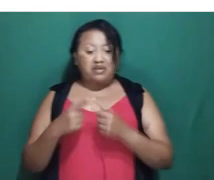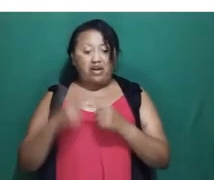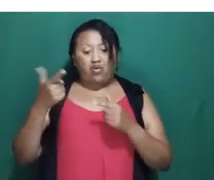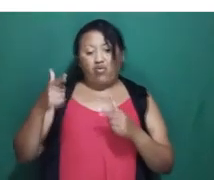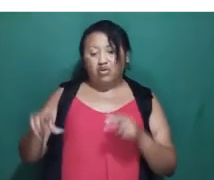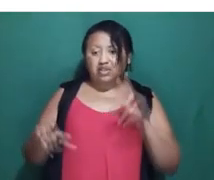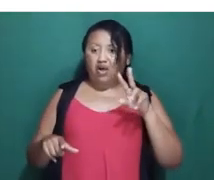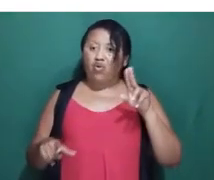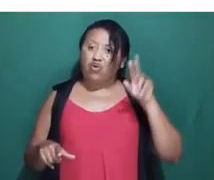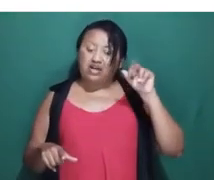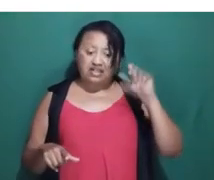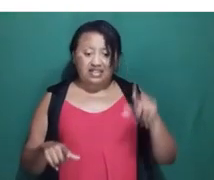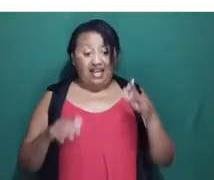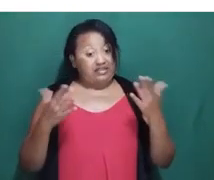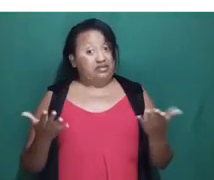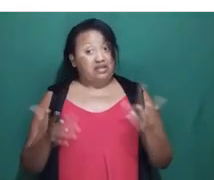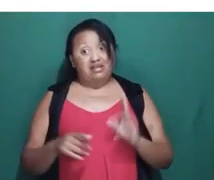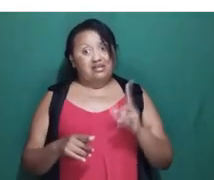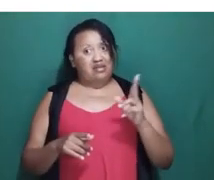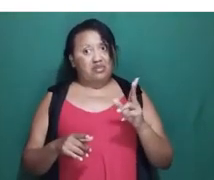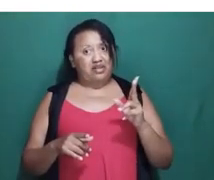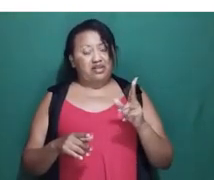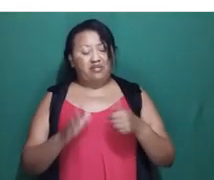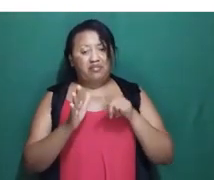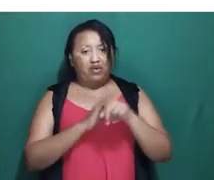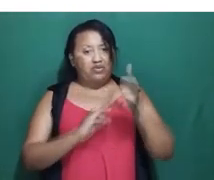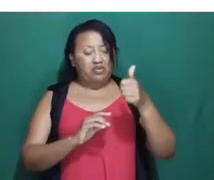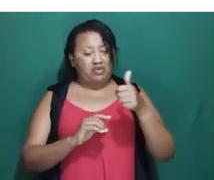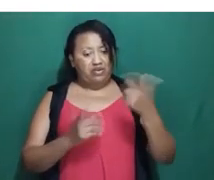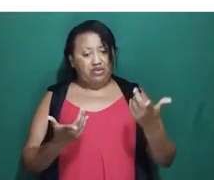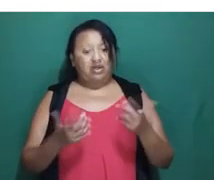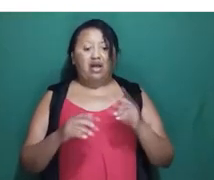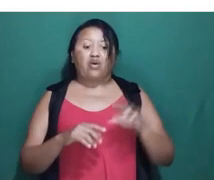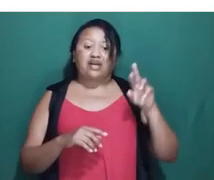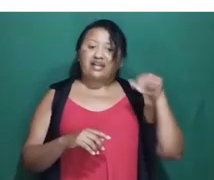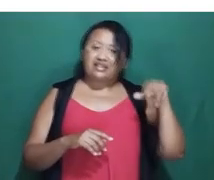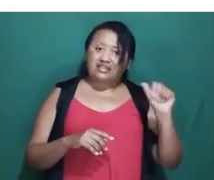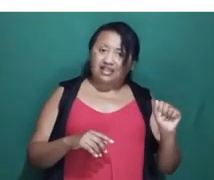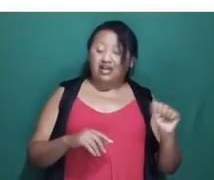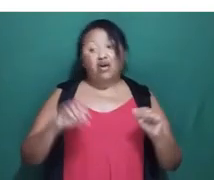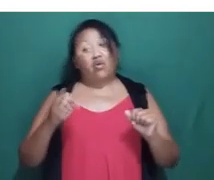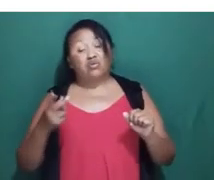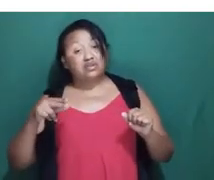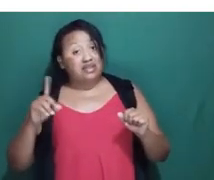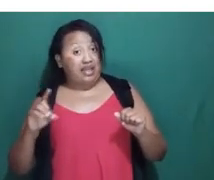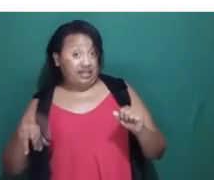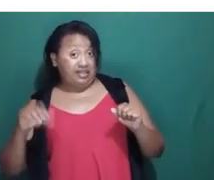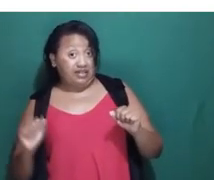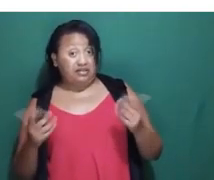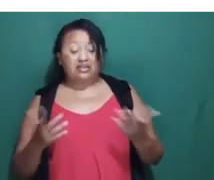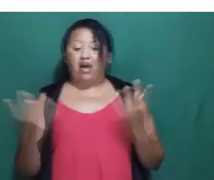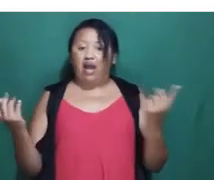ó a guanina ela sempre se emparelha com a citosina tanto no RNA quanto no DNA tá